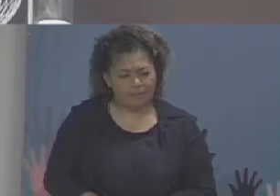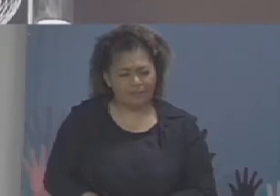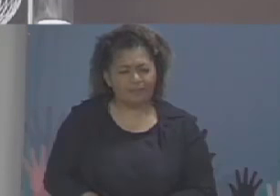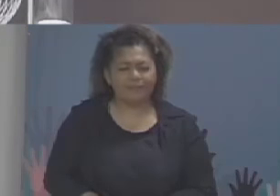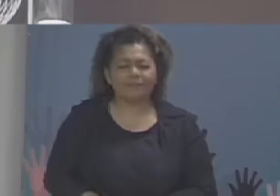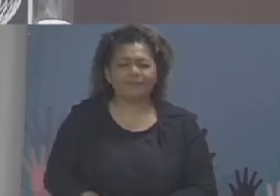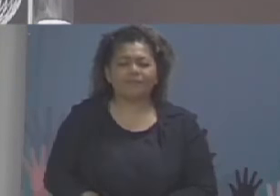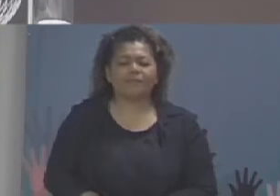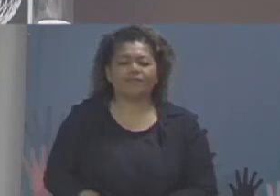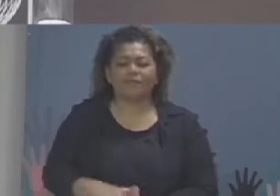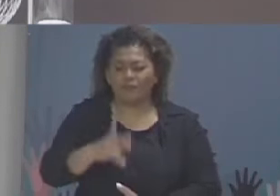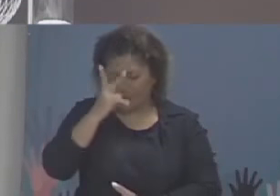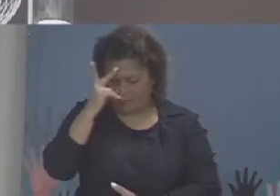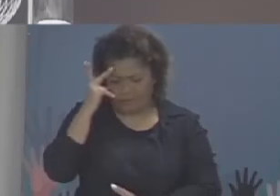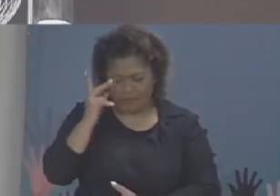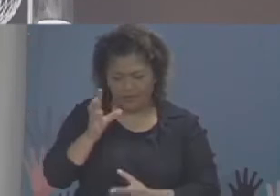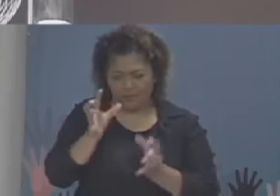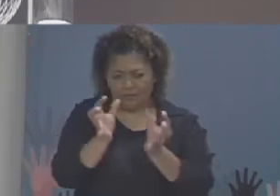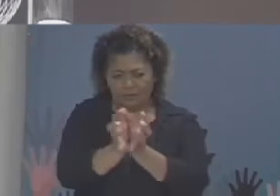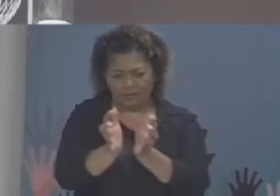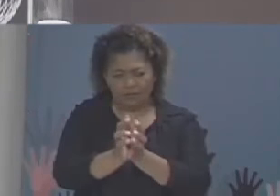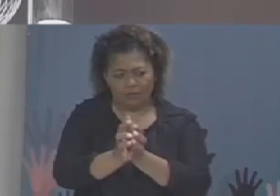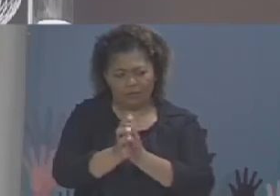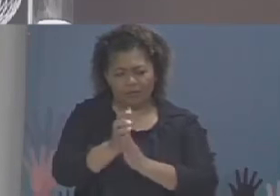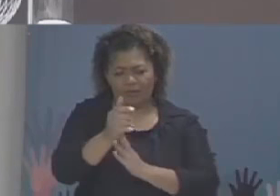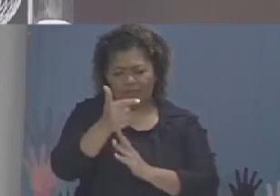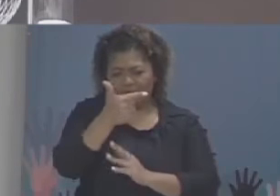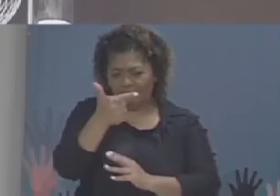Candidato da chapa 23 pergunta para...